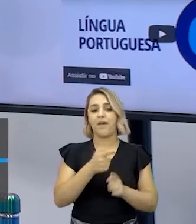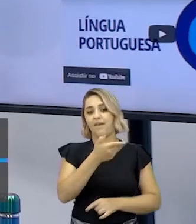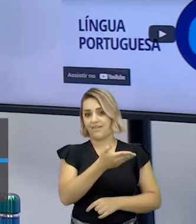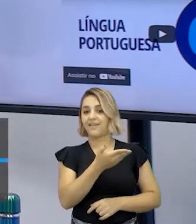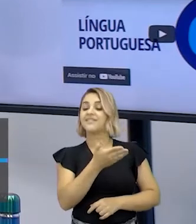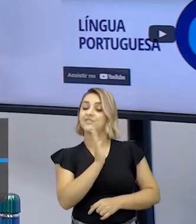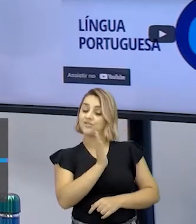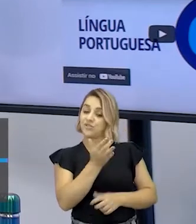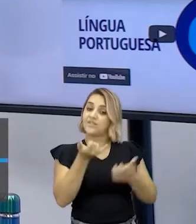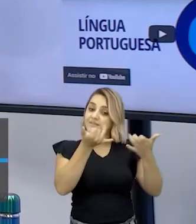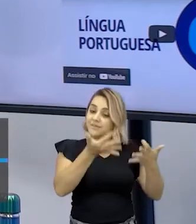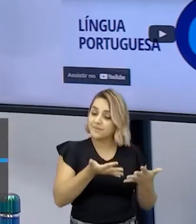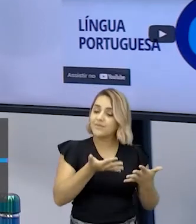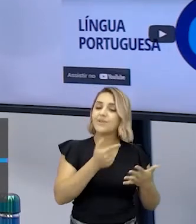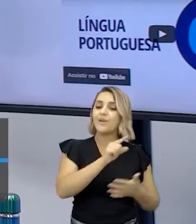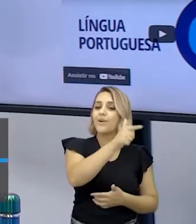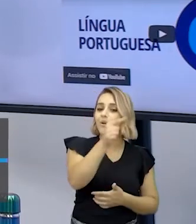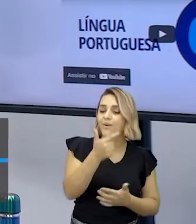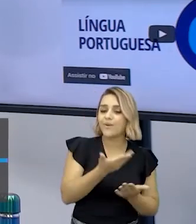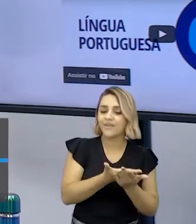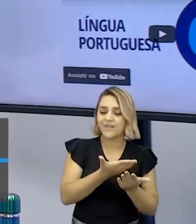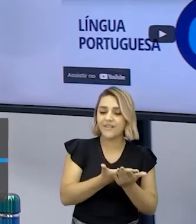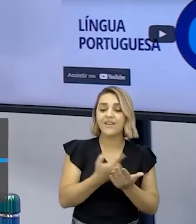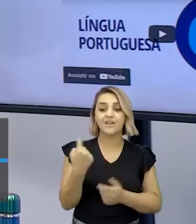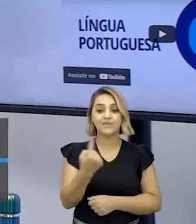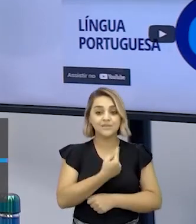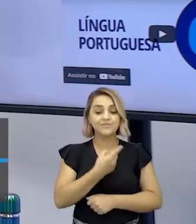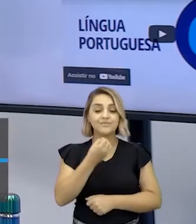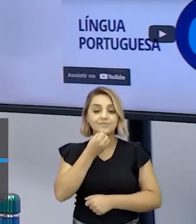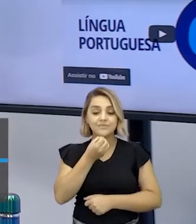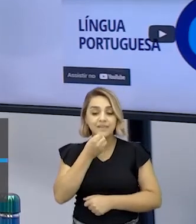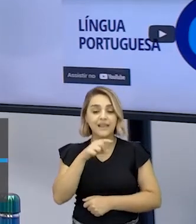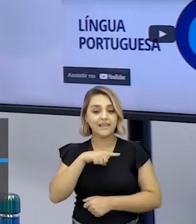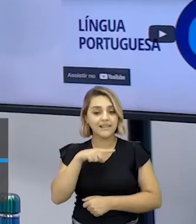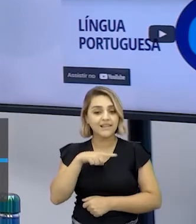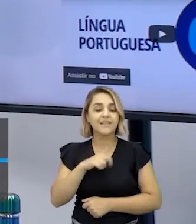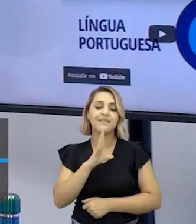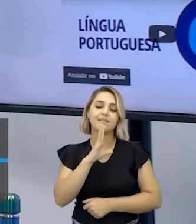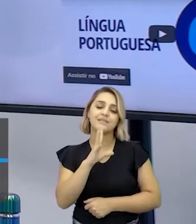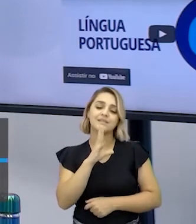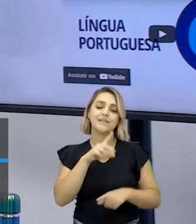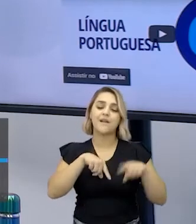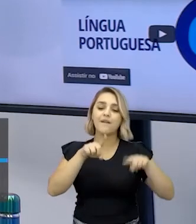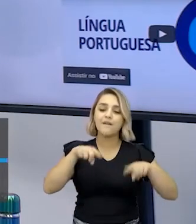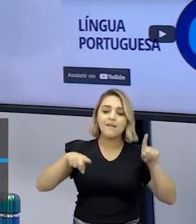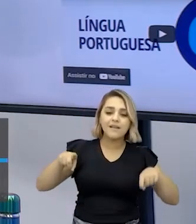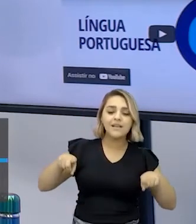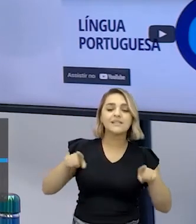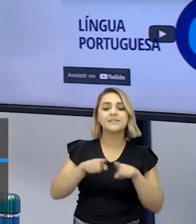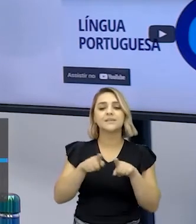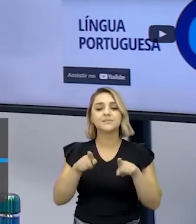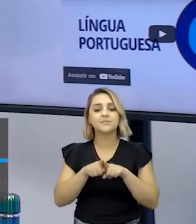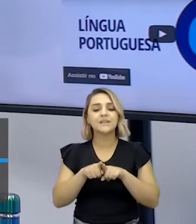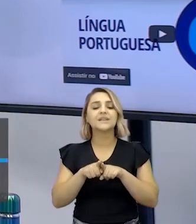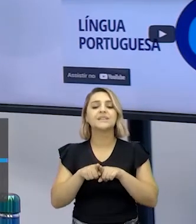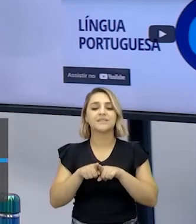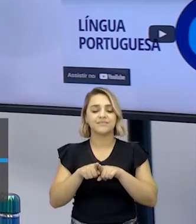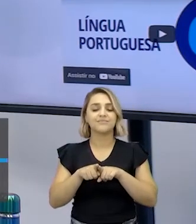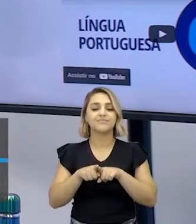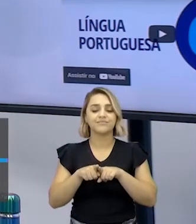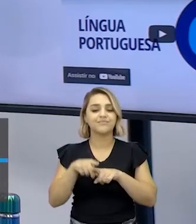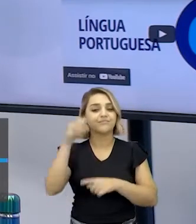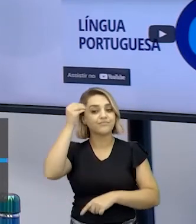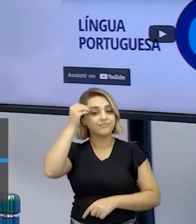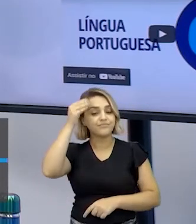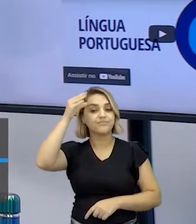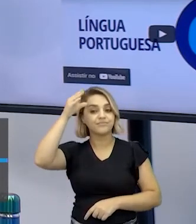aulas, né, a gente que tem a oportunidade, né, de conhecer essas variedades, de dominar a norma padrão, porque querendo ou